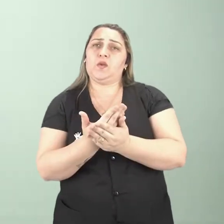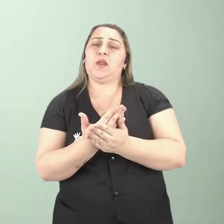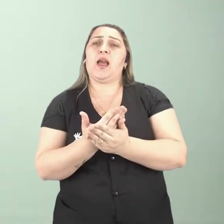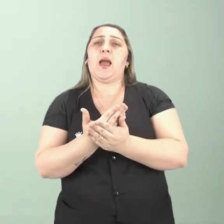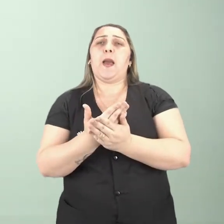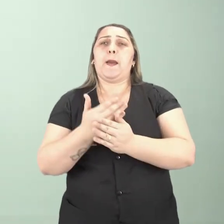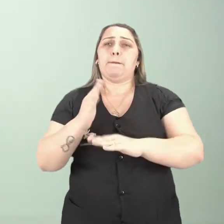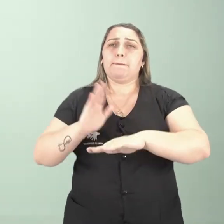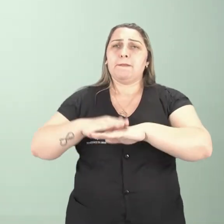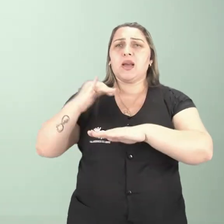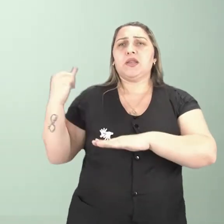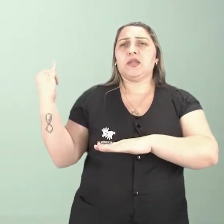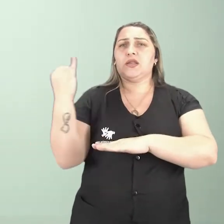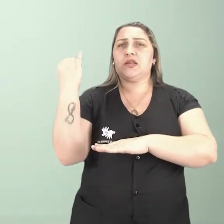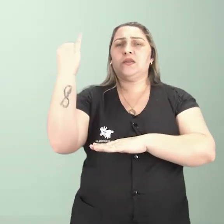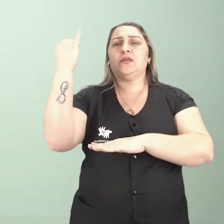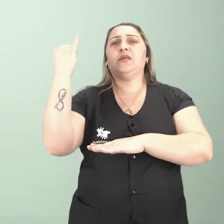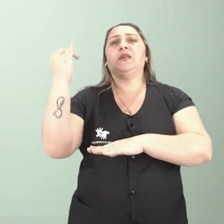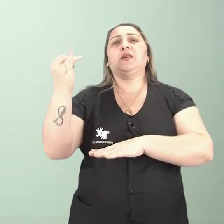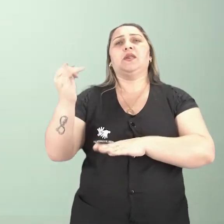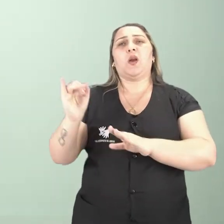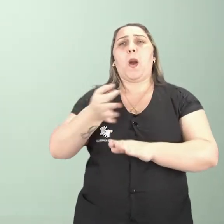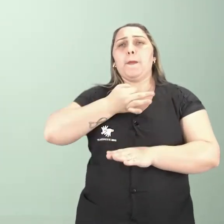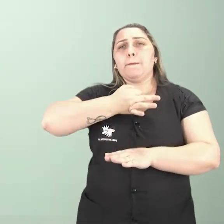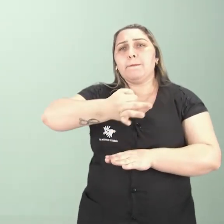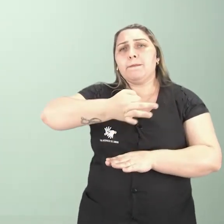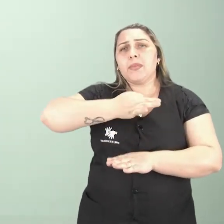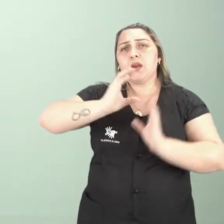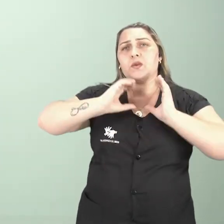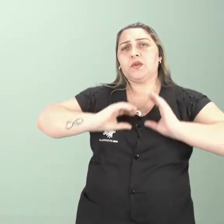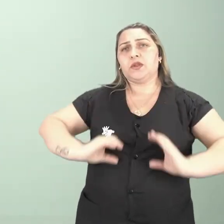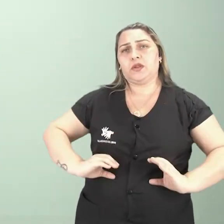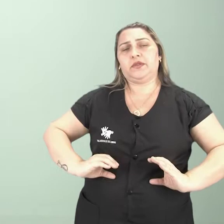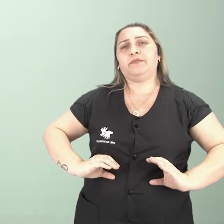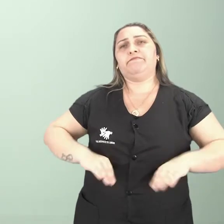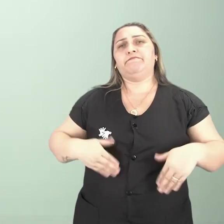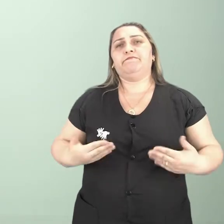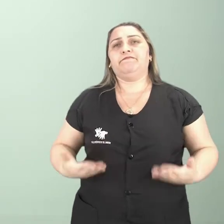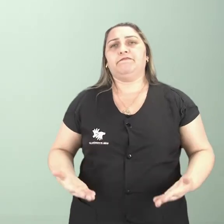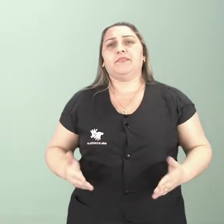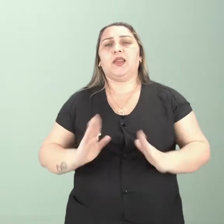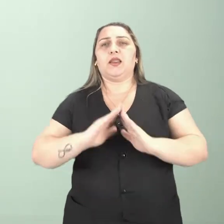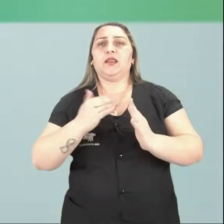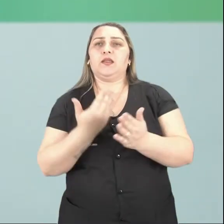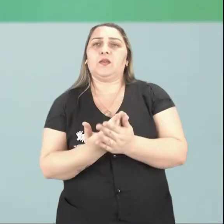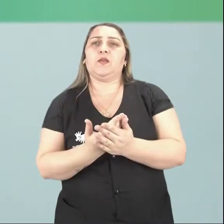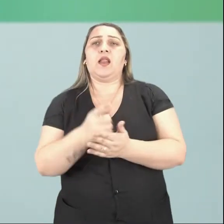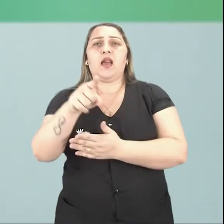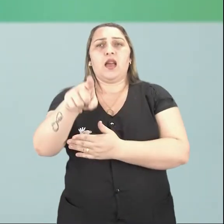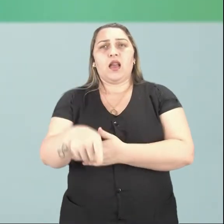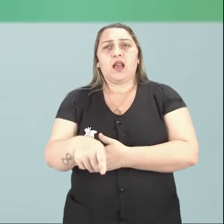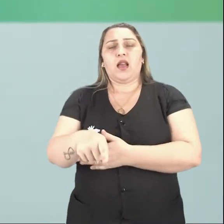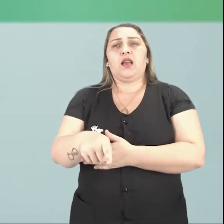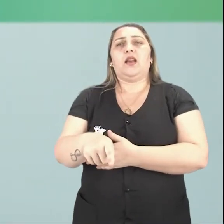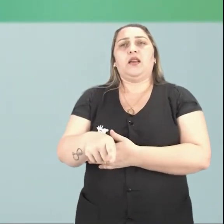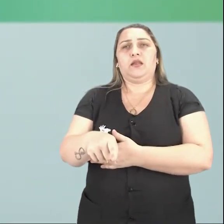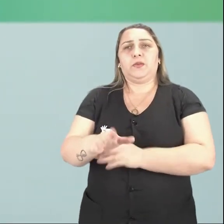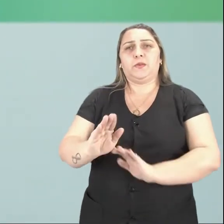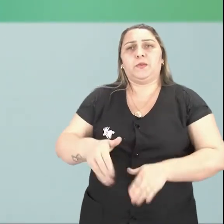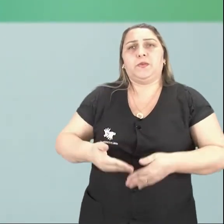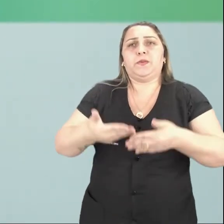dos grandes elementos formadores de opinião. No caso, a escola é um